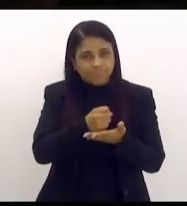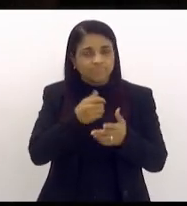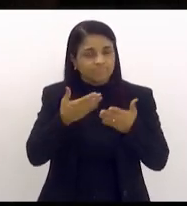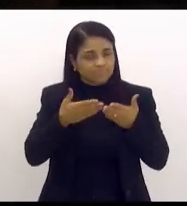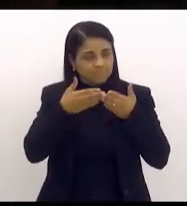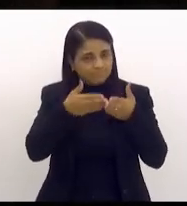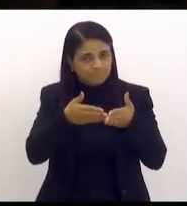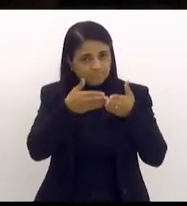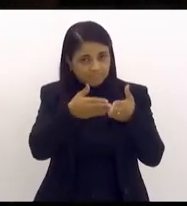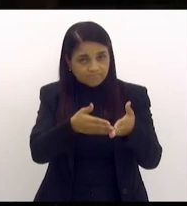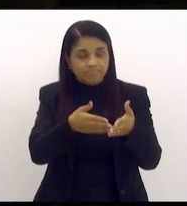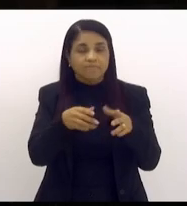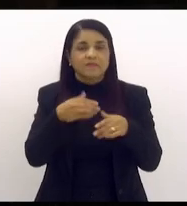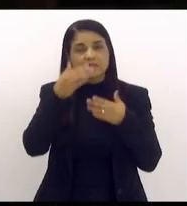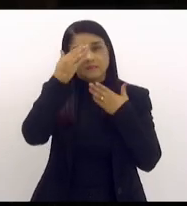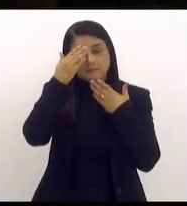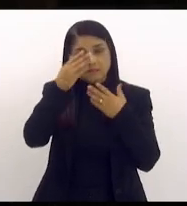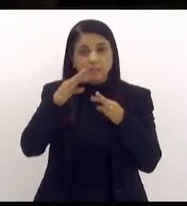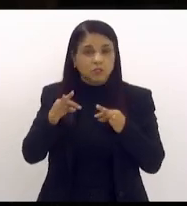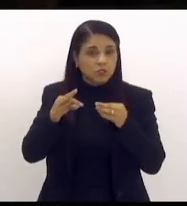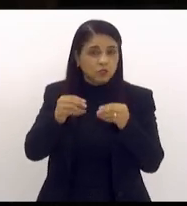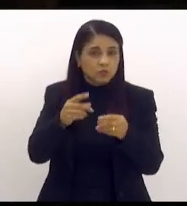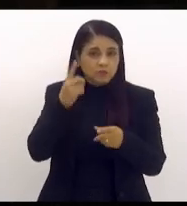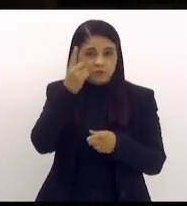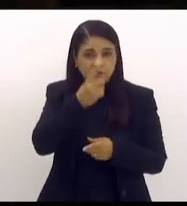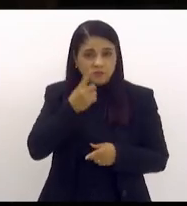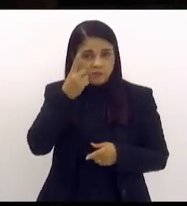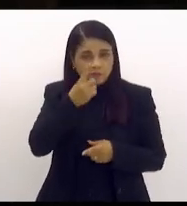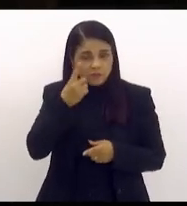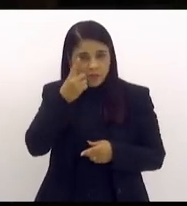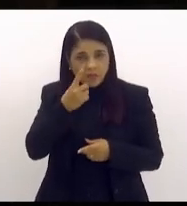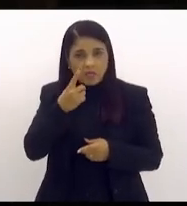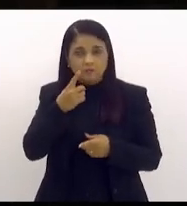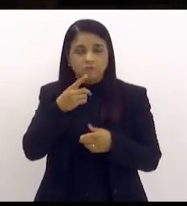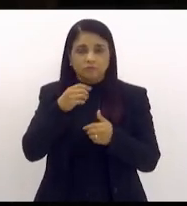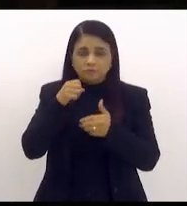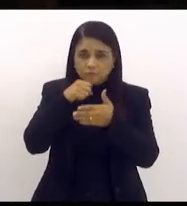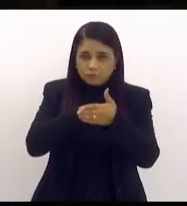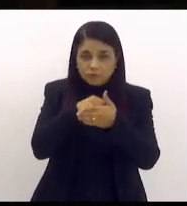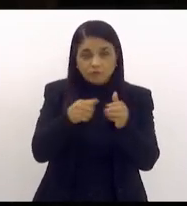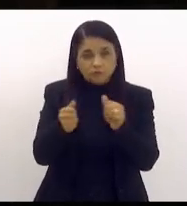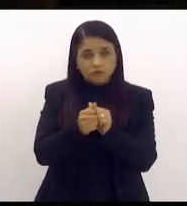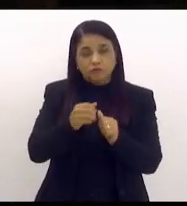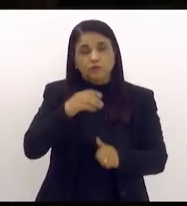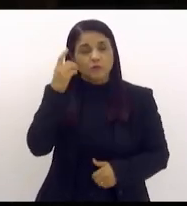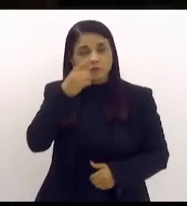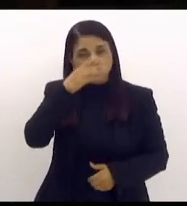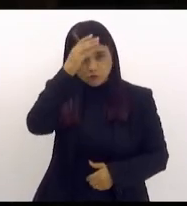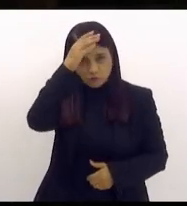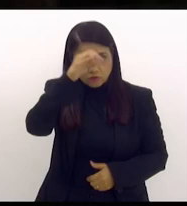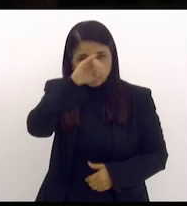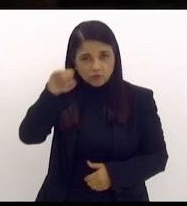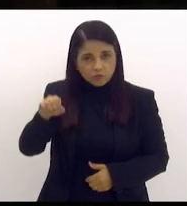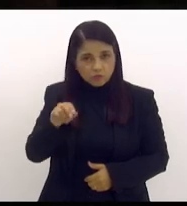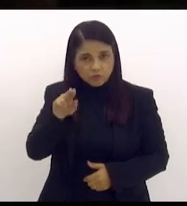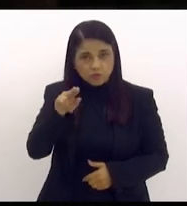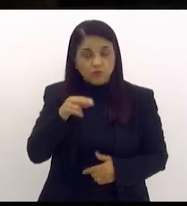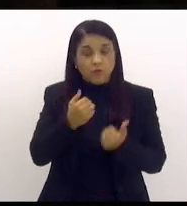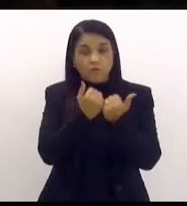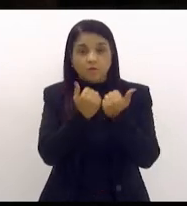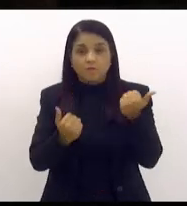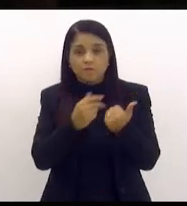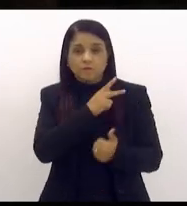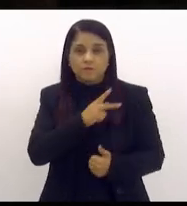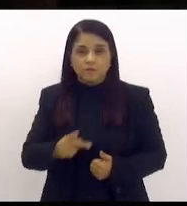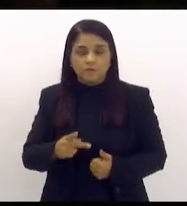agradecer a todos os deputados que perfilar junto conosco a deputada ti Ju que é vice-presidente da Assembleia